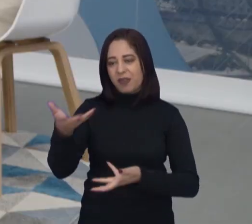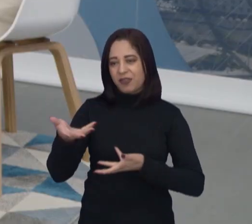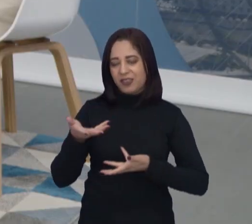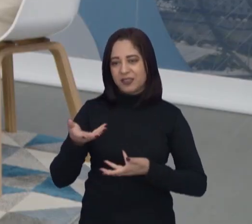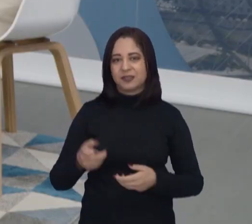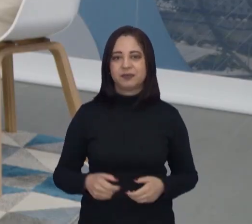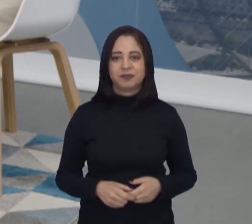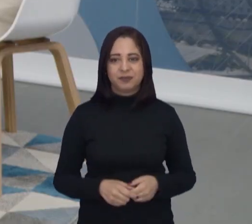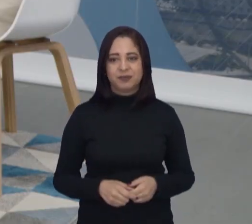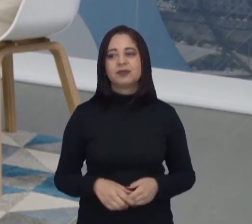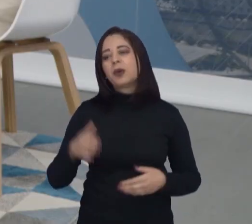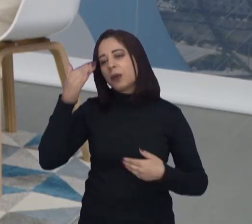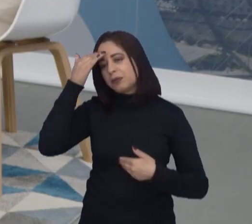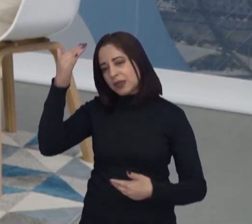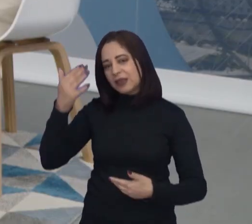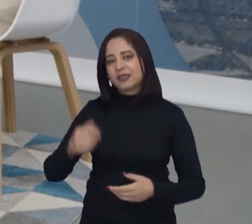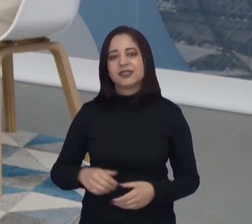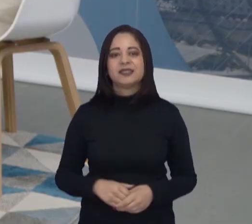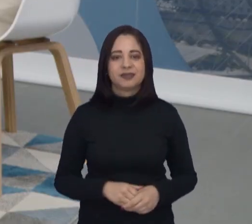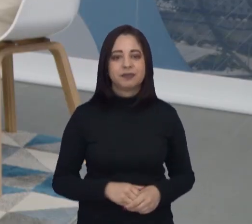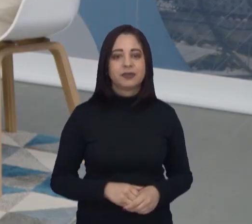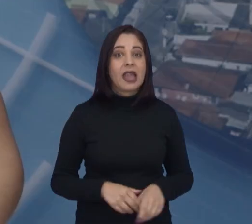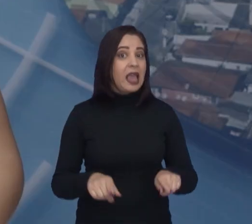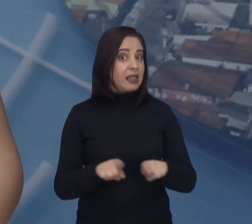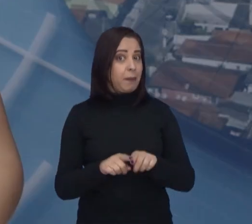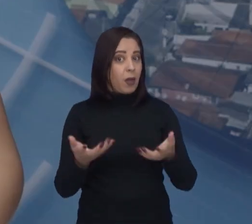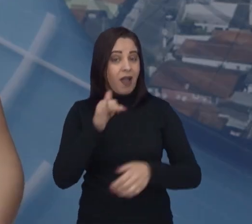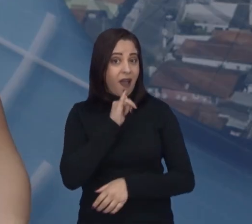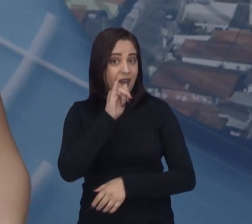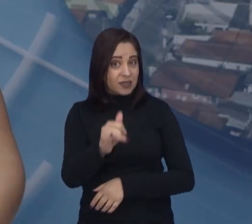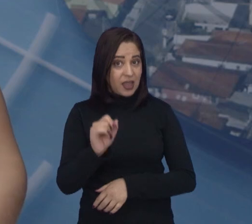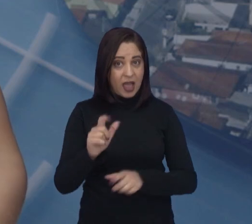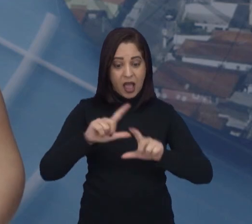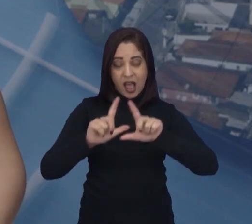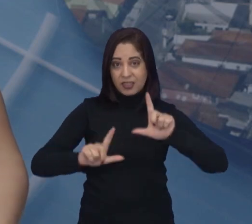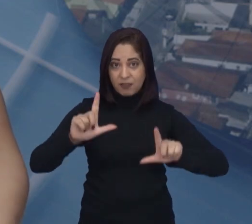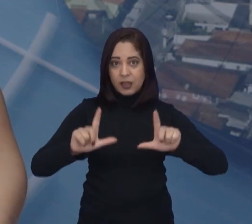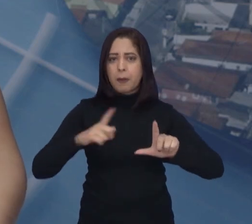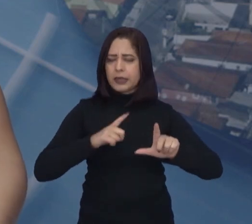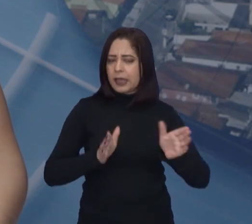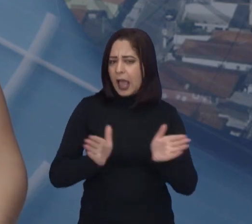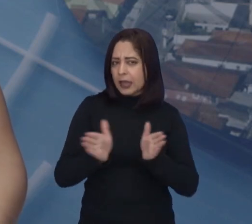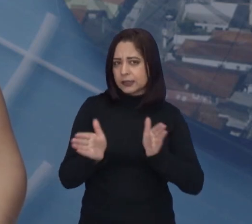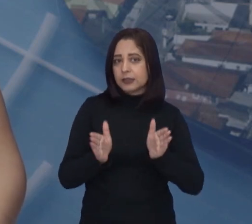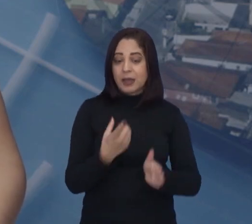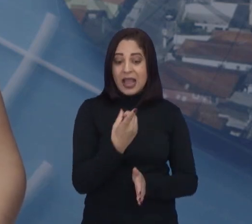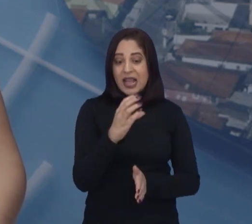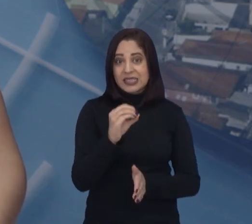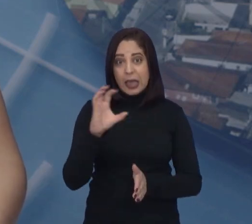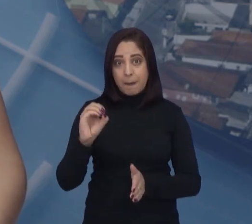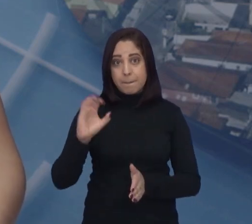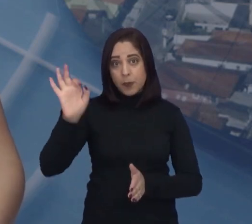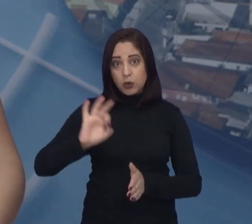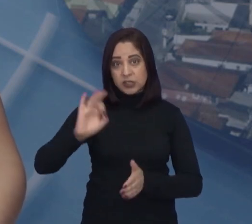Muito obrigado. Honrado pelo convite, gente. Eu quero lembrar que a TV Câmara preza pela acessibilidade e tem conteúdo